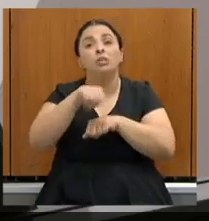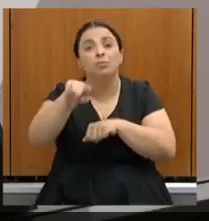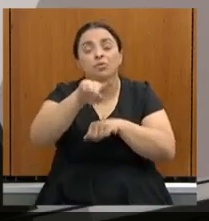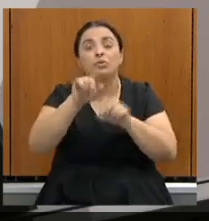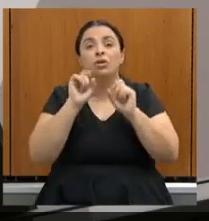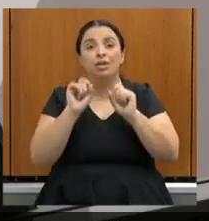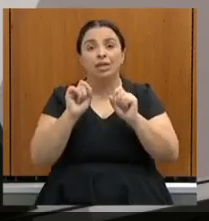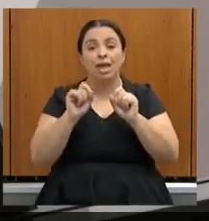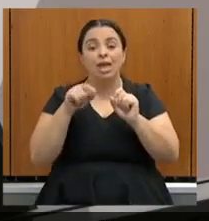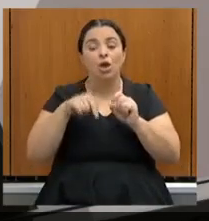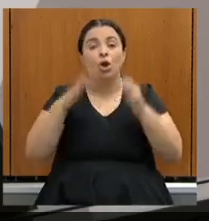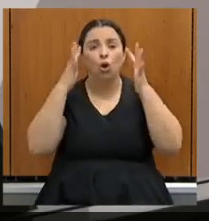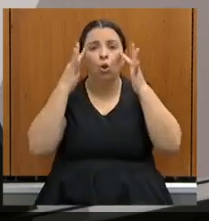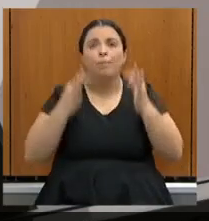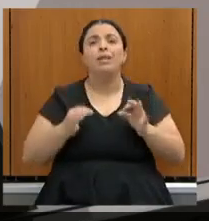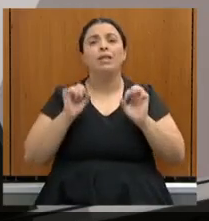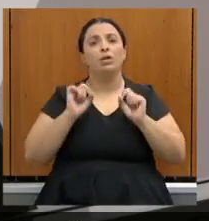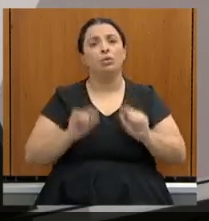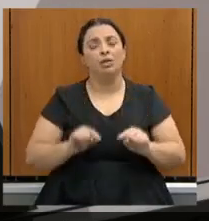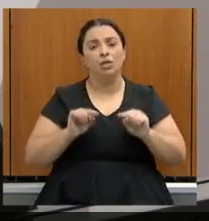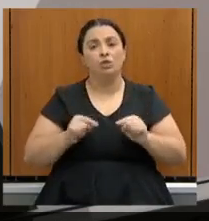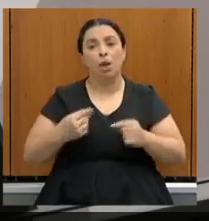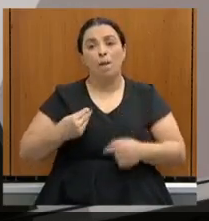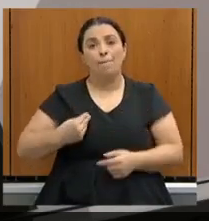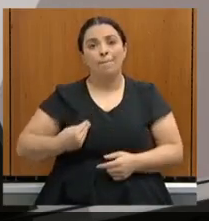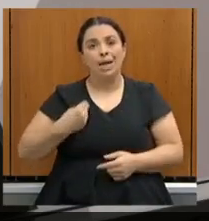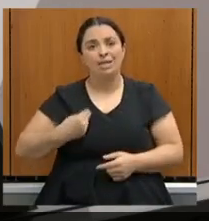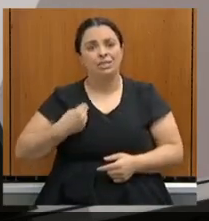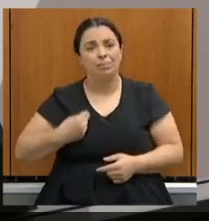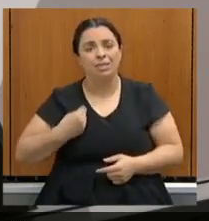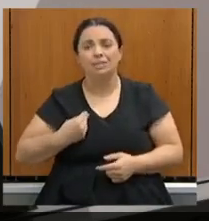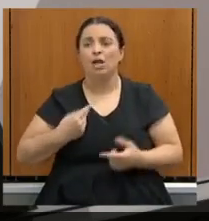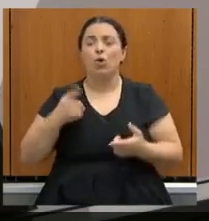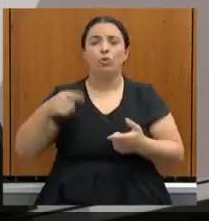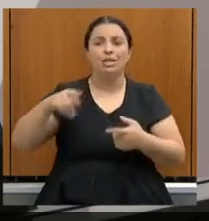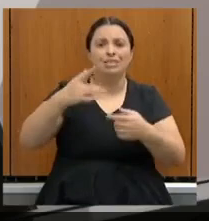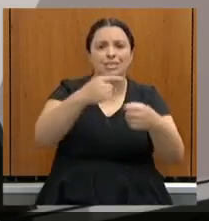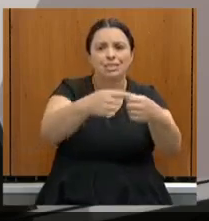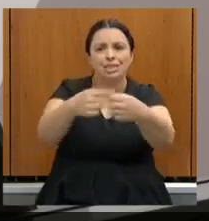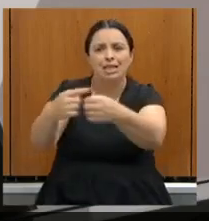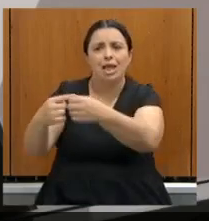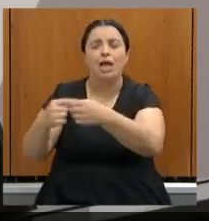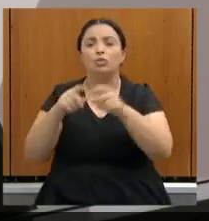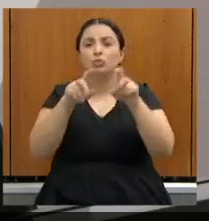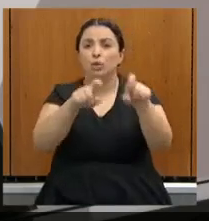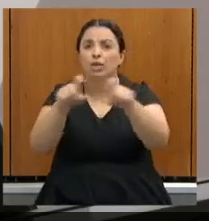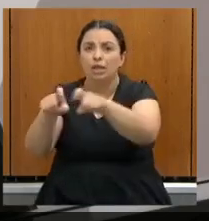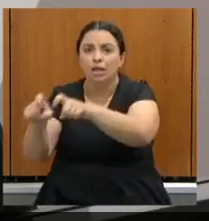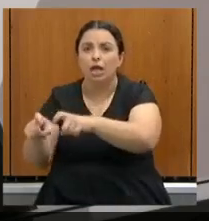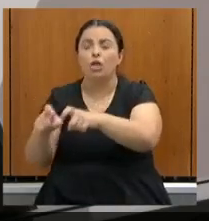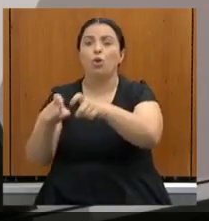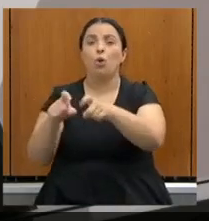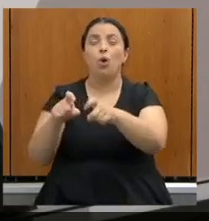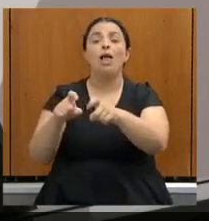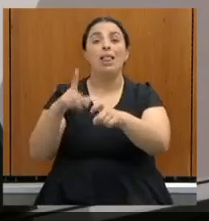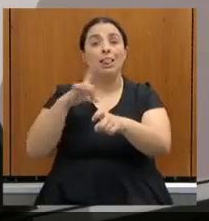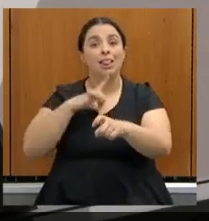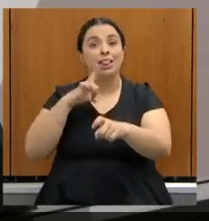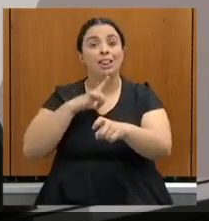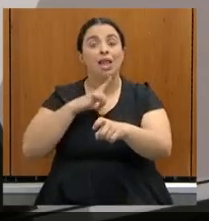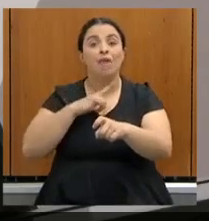sentido de participação, de interiorização, nós tivemos a maior votação